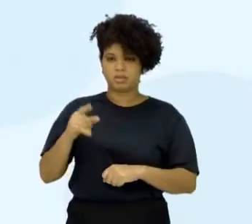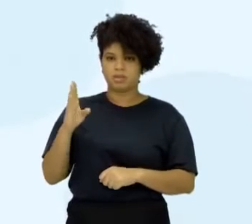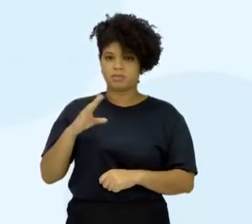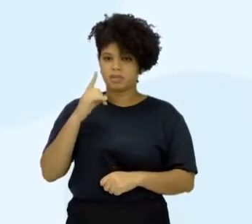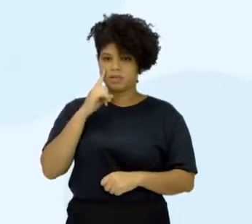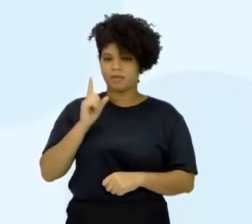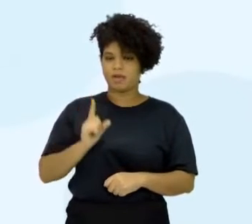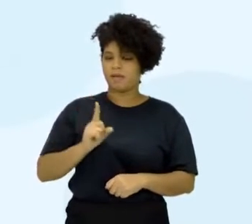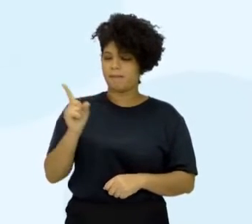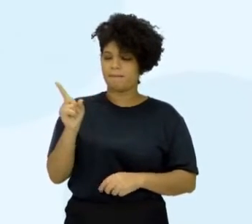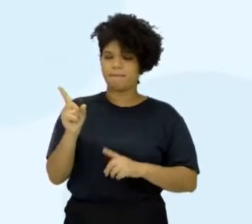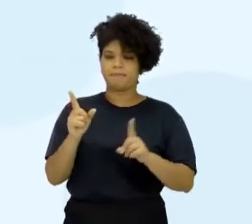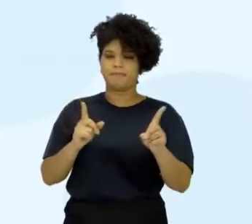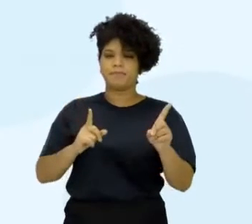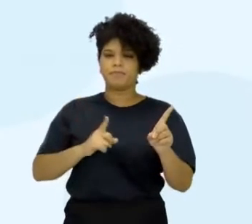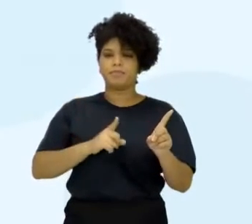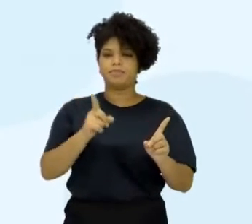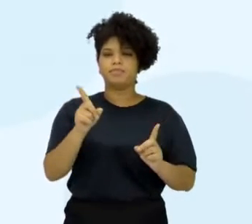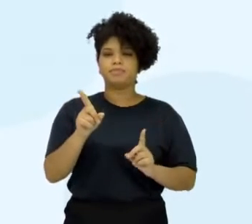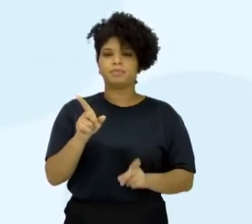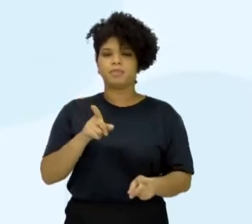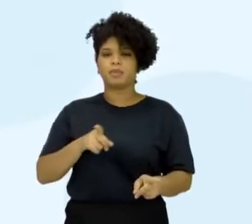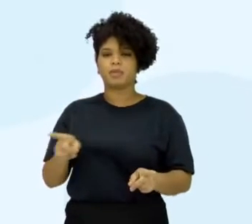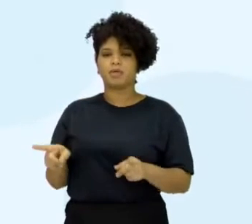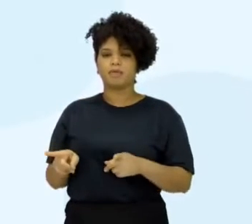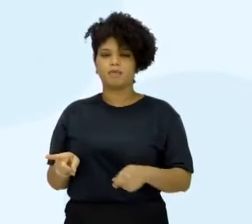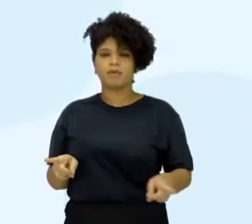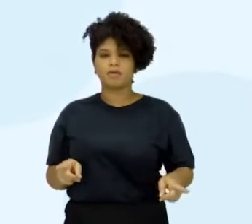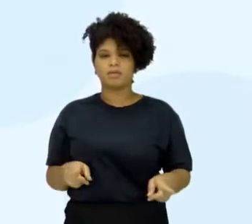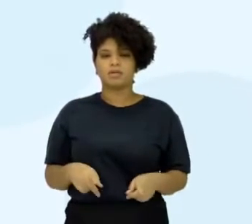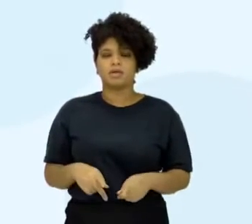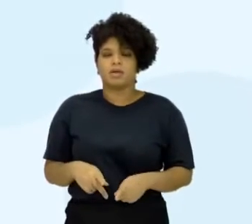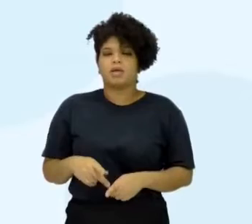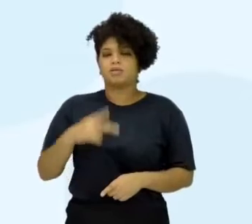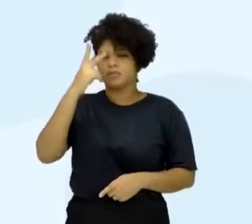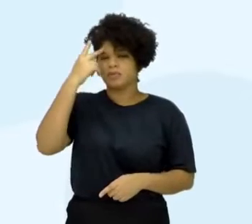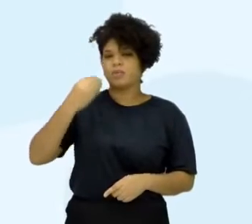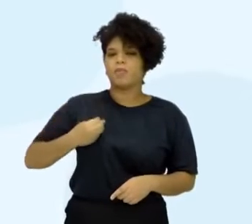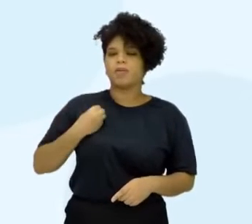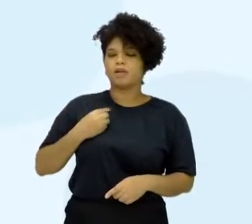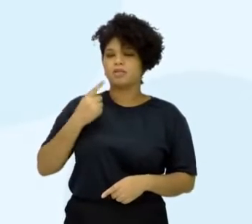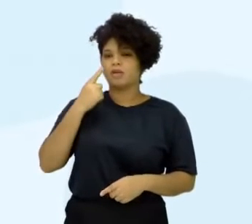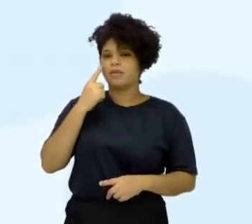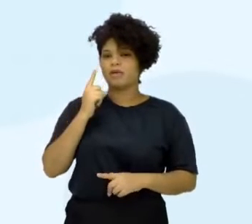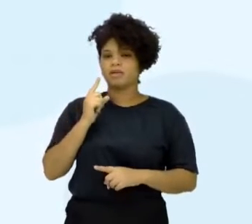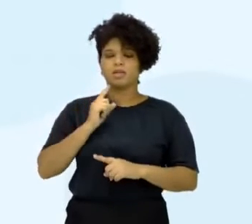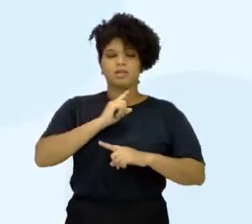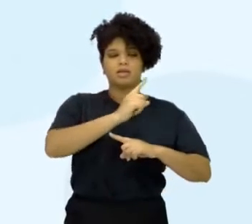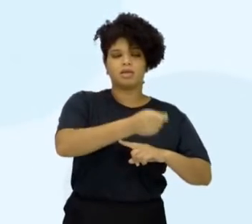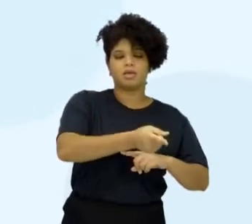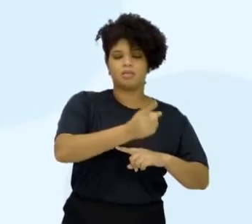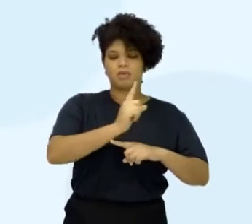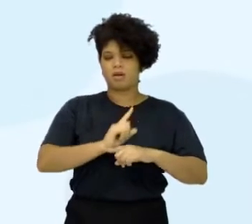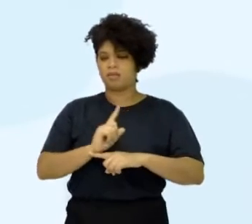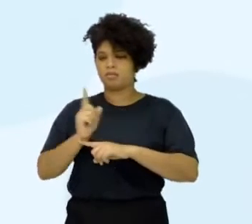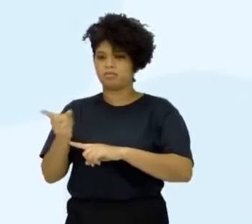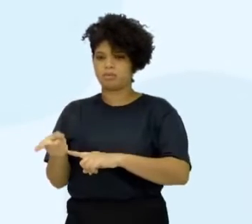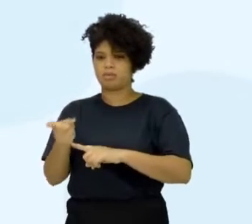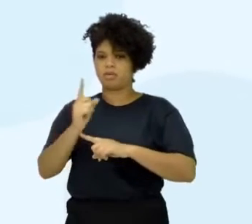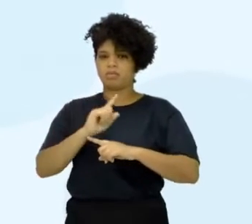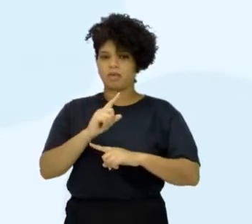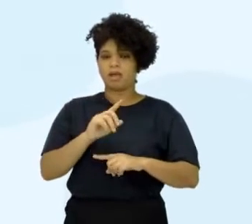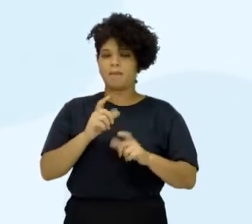raios mostram, né, o arranjo populacional que eles têm, né? Ou seja, a influência que eles têm nos